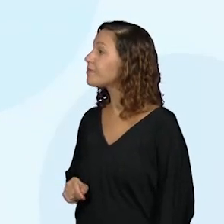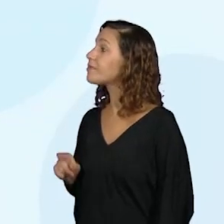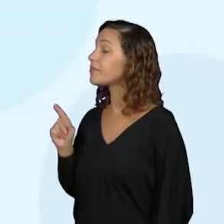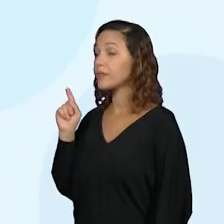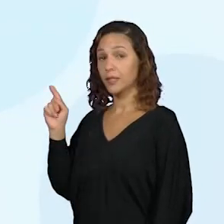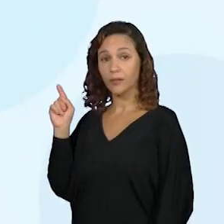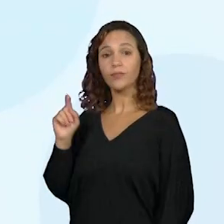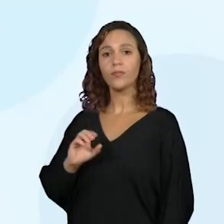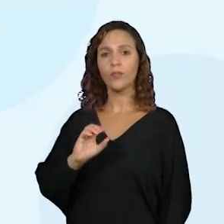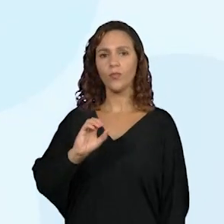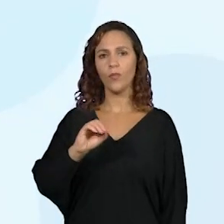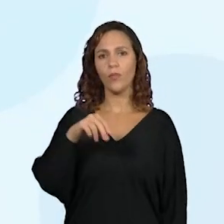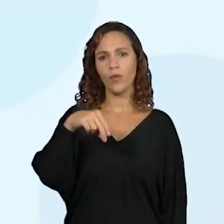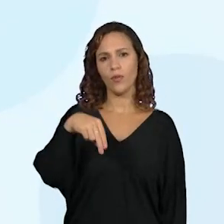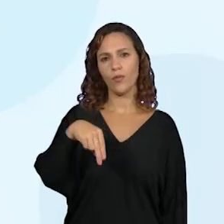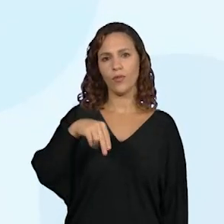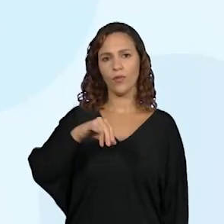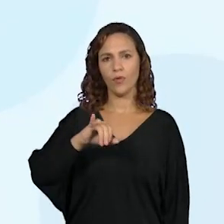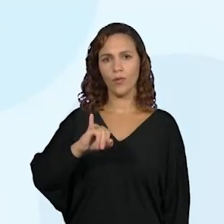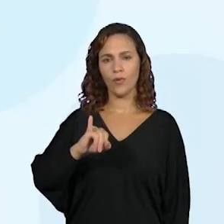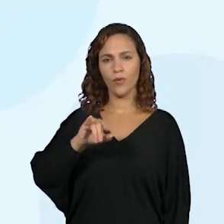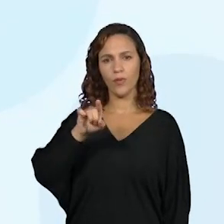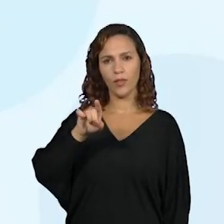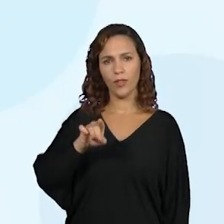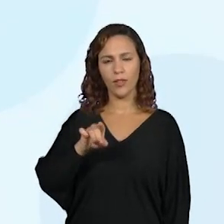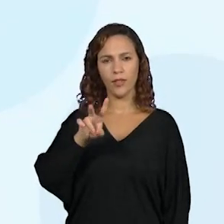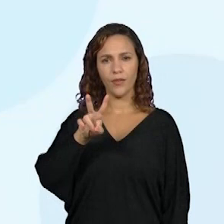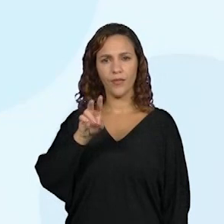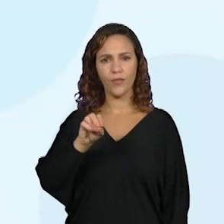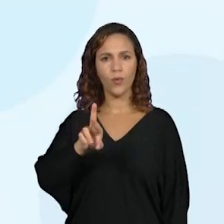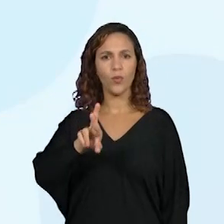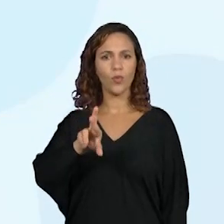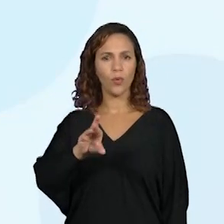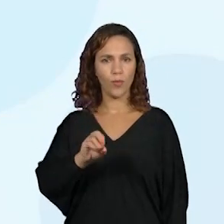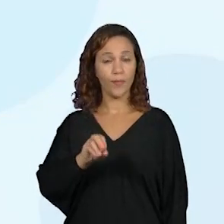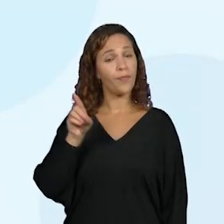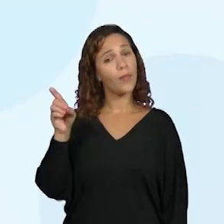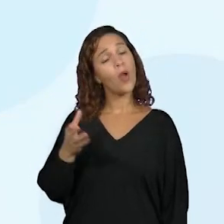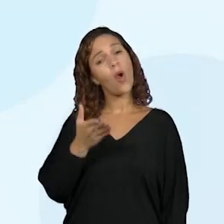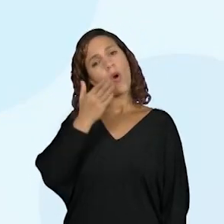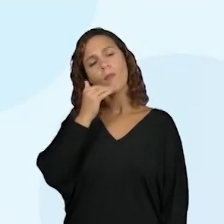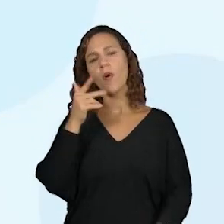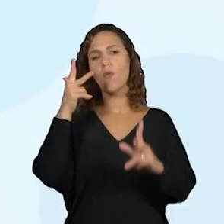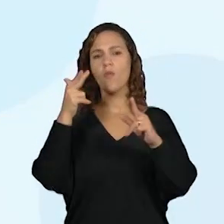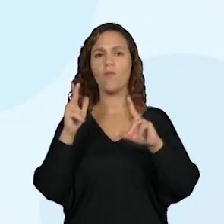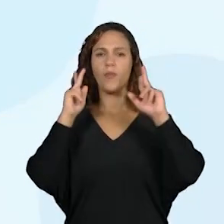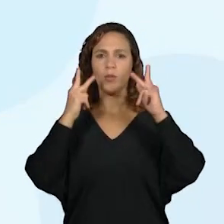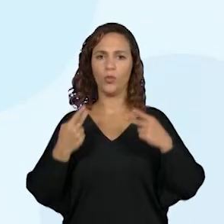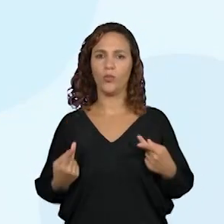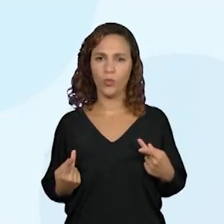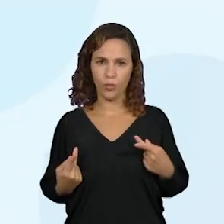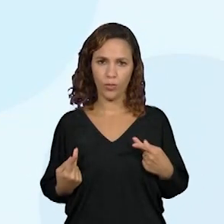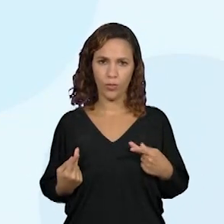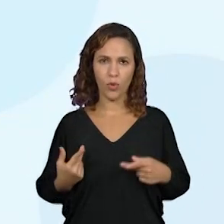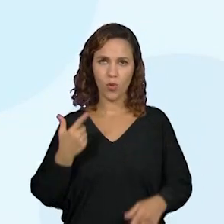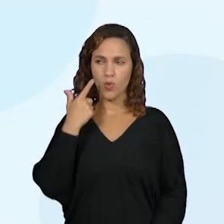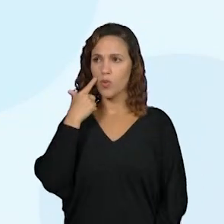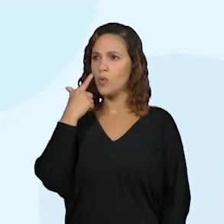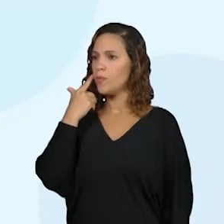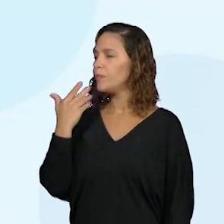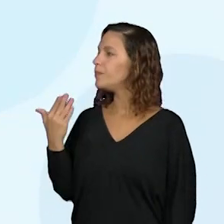então ele come o que um ser humano come tá bom Ó faz parte da dieta de um cão